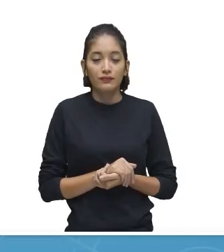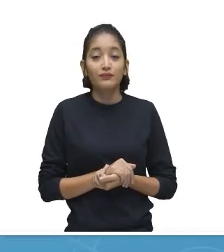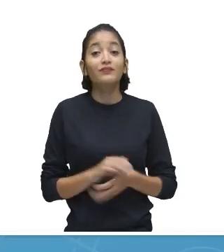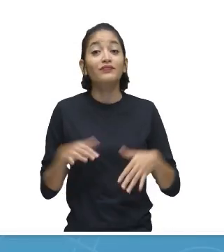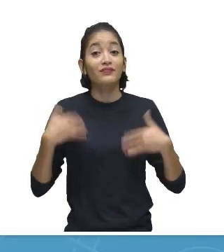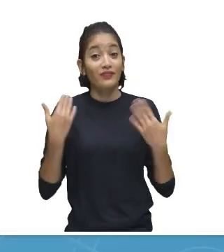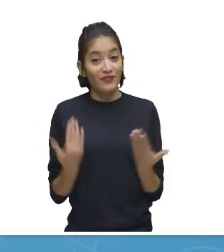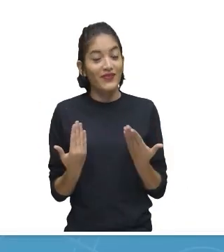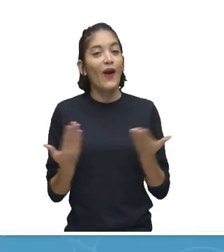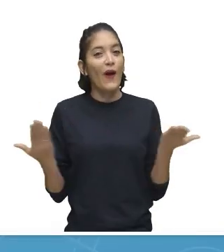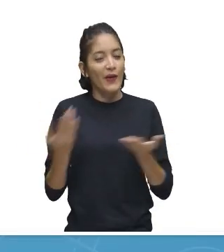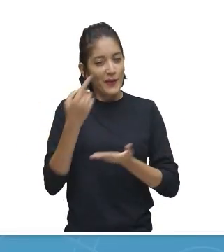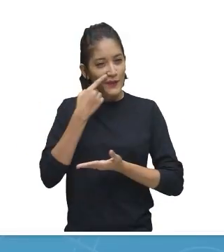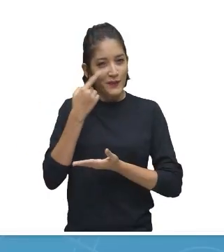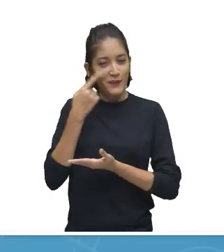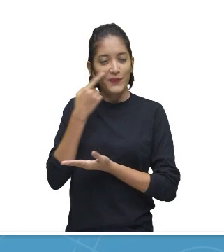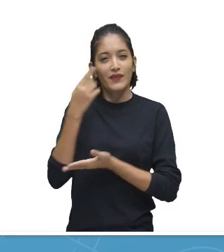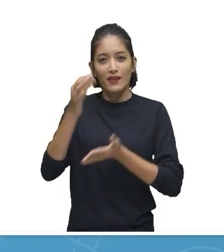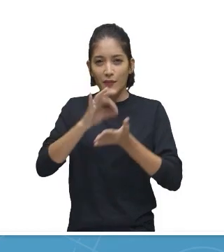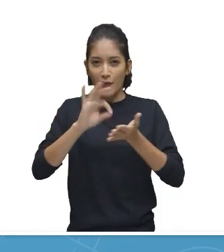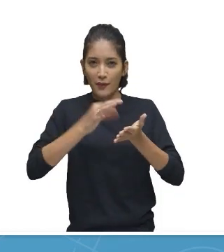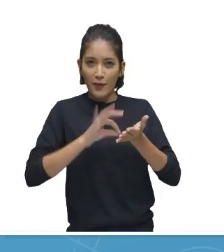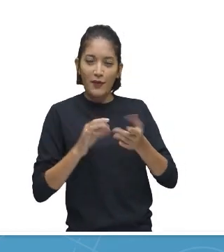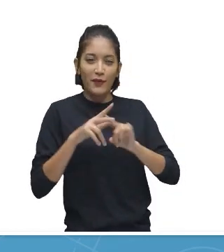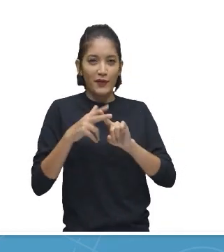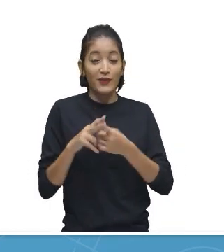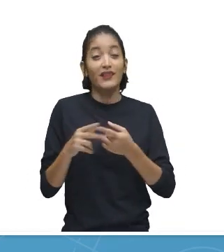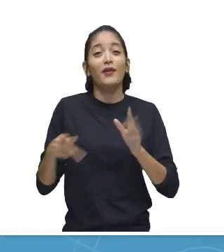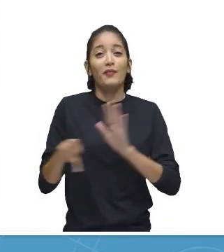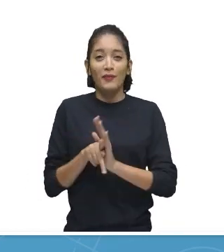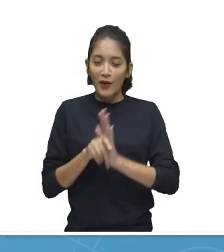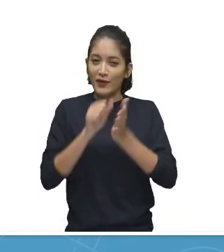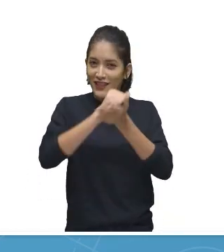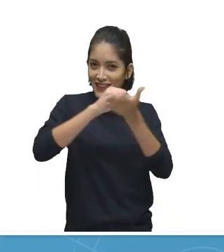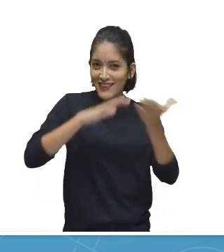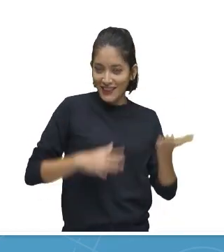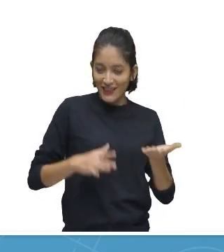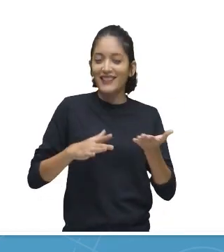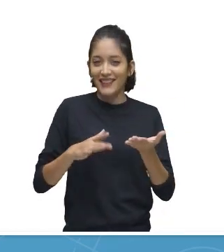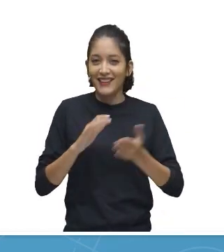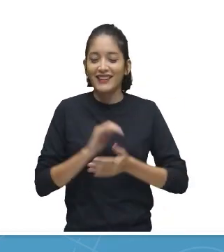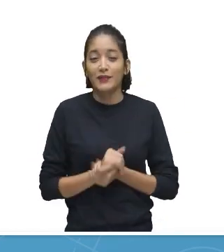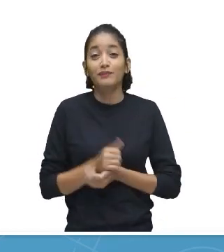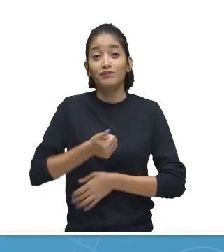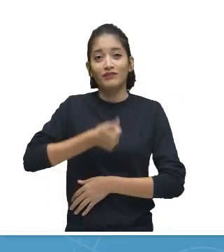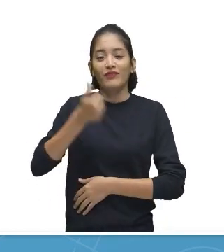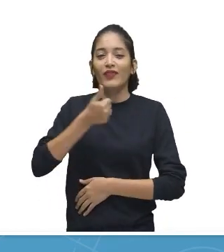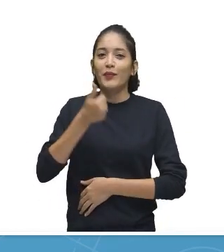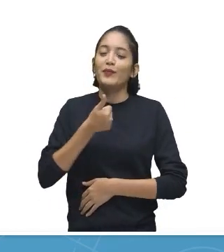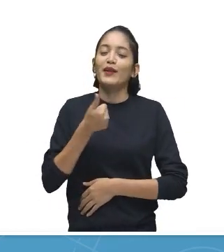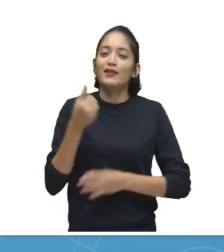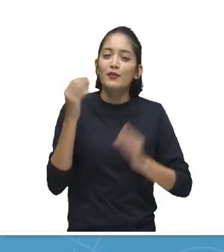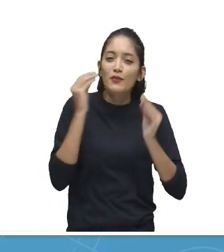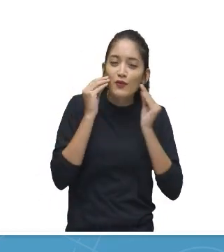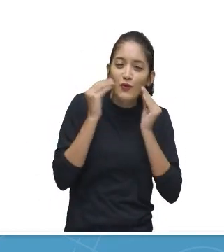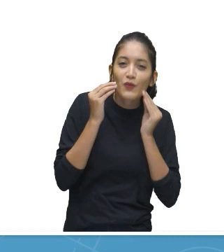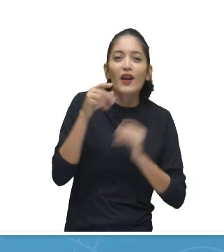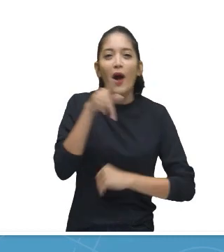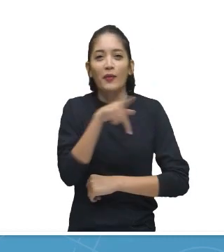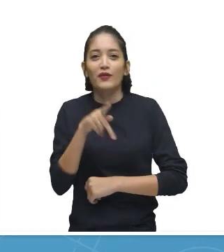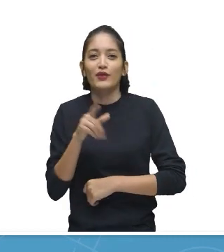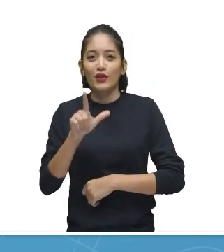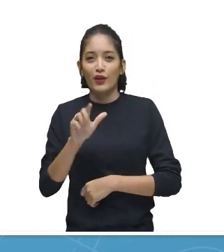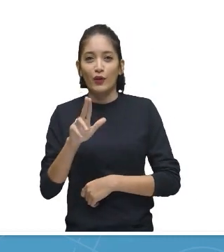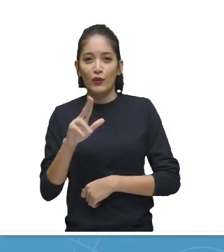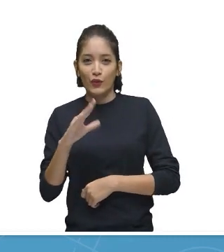Então, vamos lá fazer a correção, né, na nossa aula, das nossas atividades. Primeiro, mandar um beijo professora Lúcia,